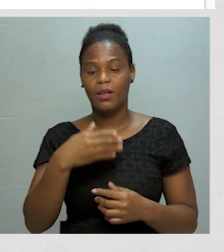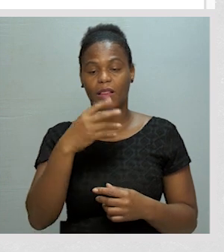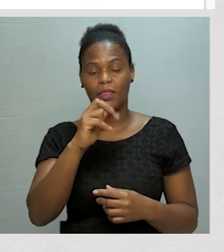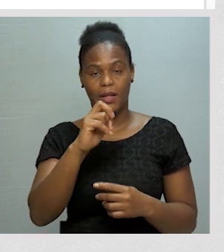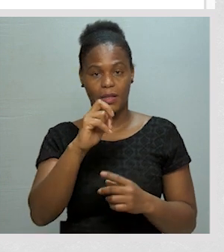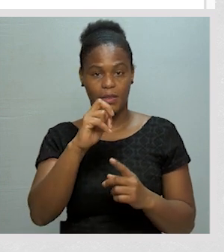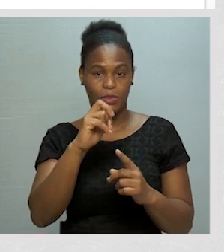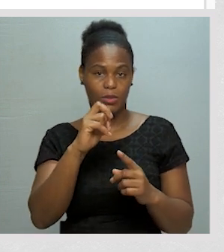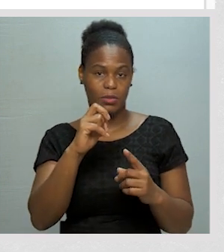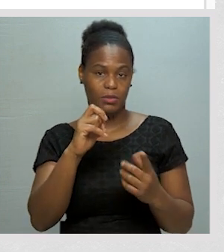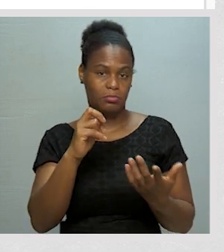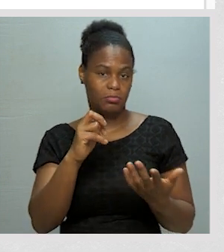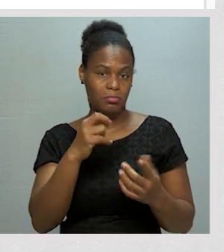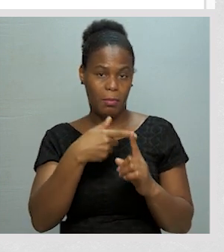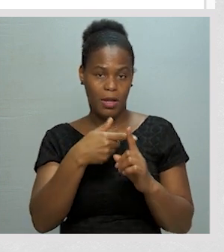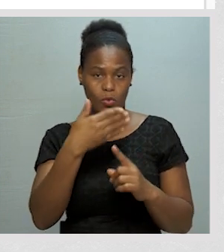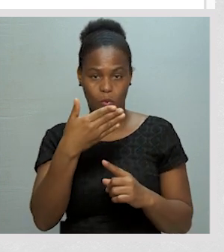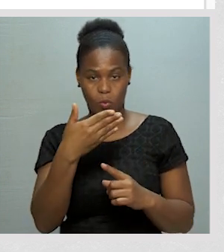mais.